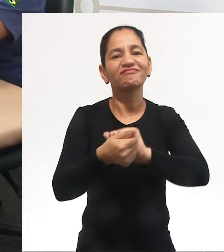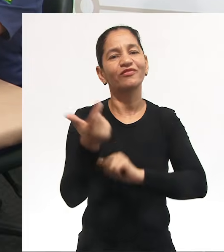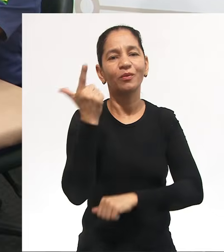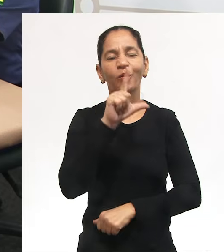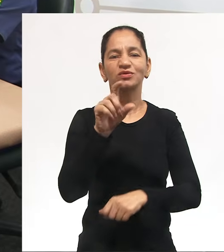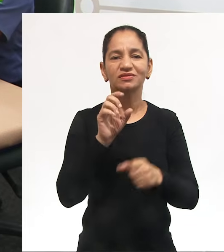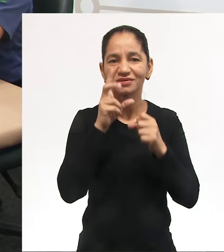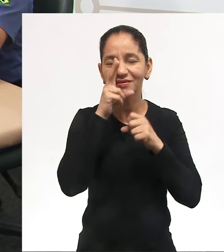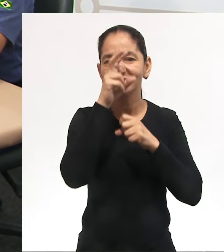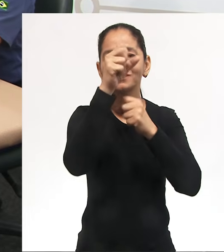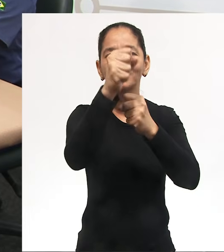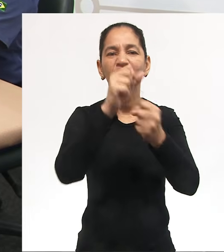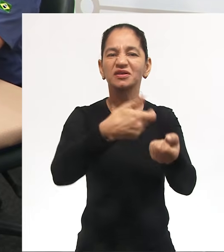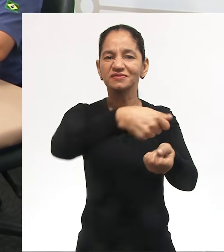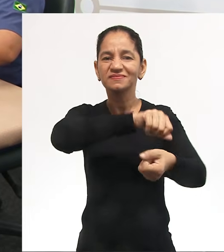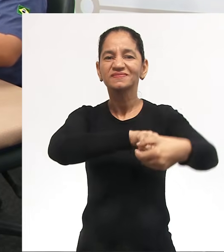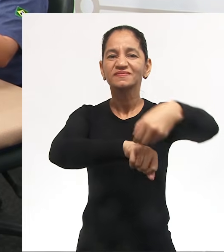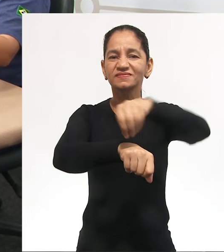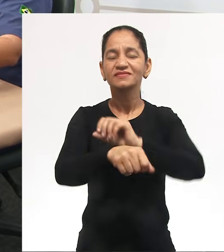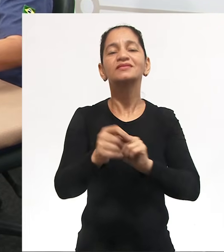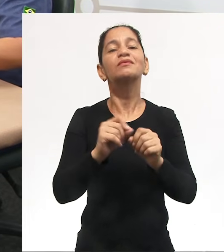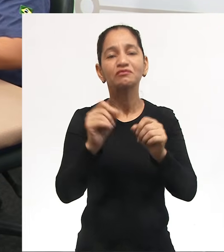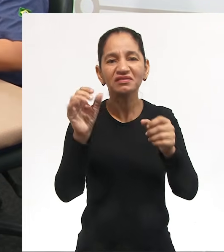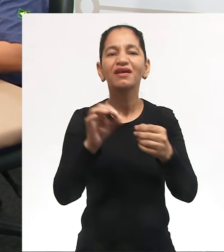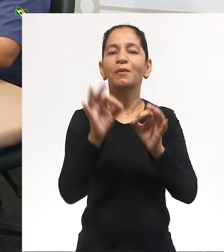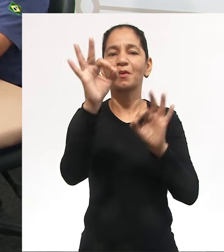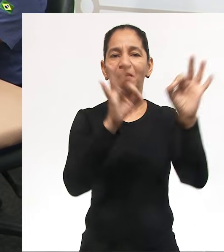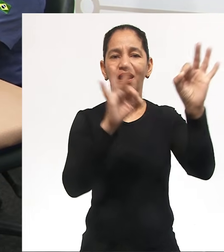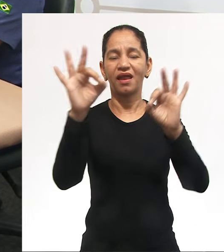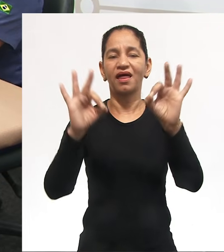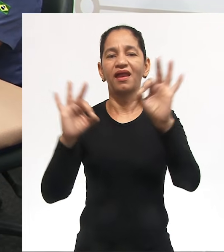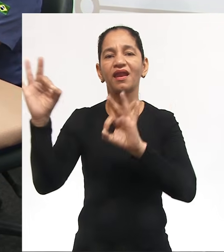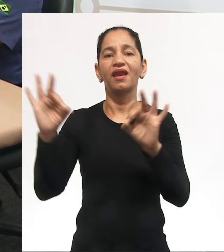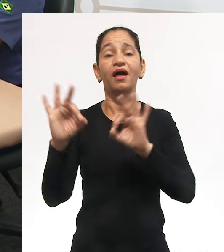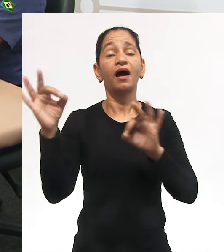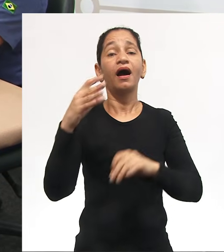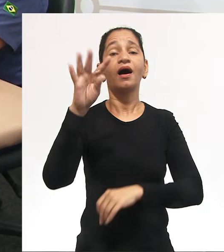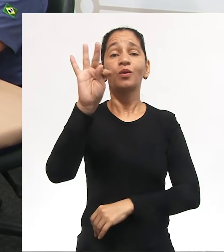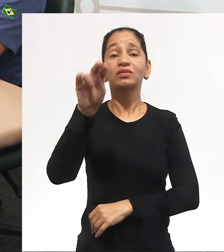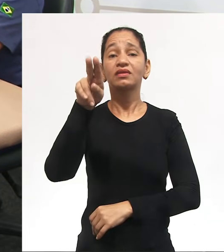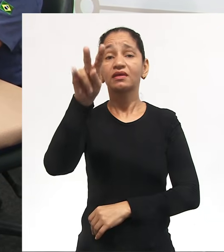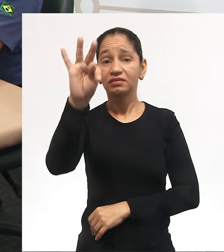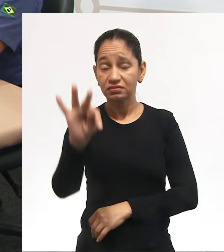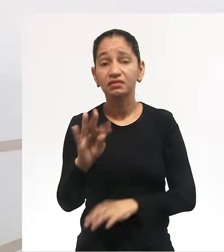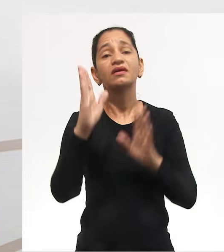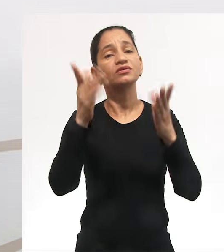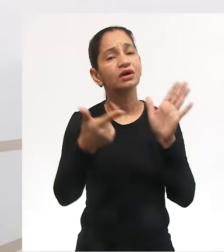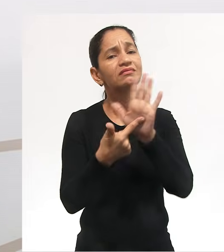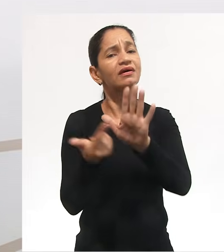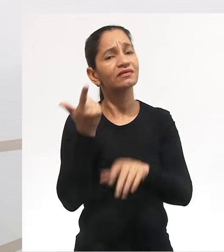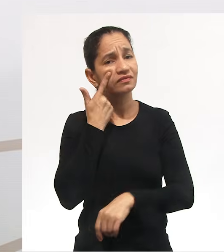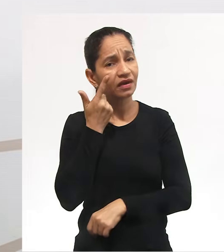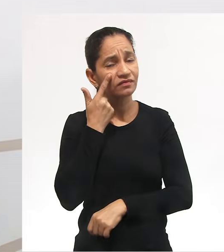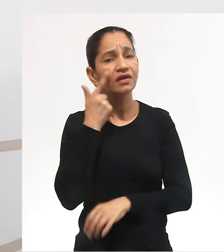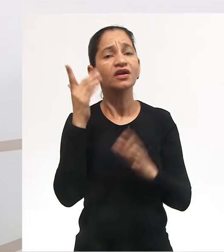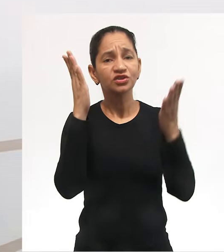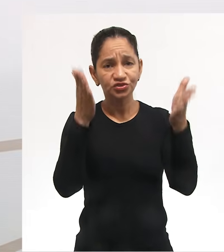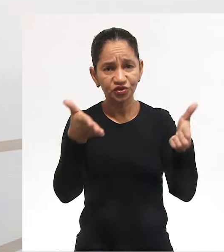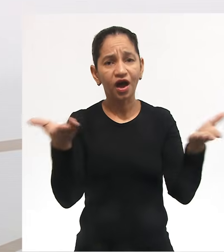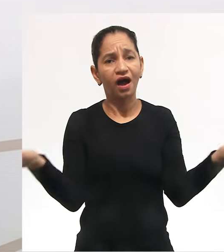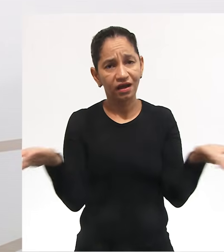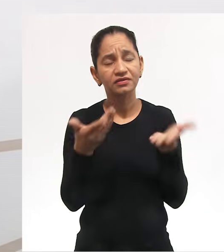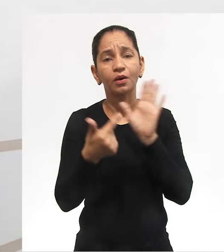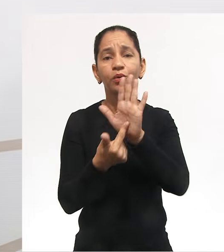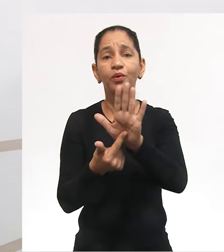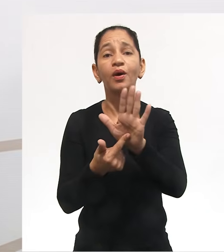né, e Providenciaram, né? providenciamos ali. Artista As nata. professoras fizemos o suporte, colocamos um TNT bonitinho, depois vocês vão